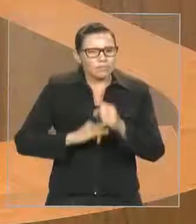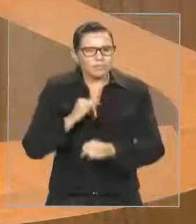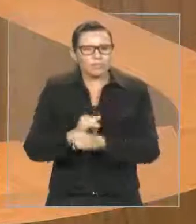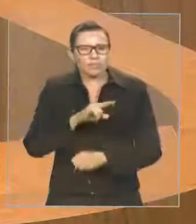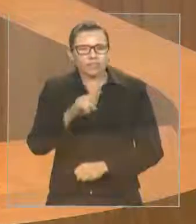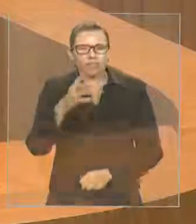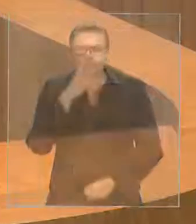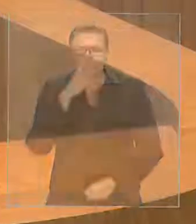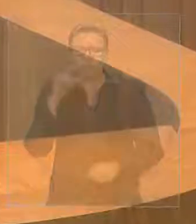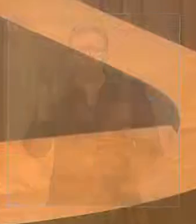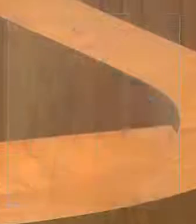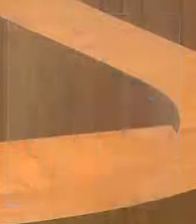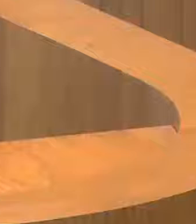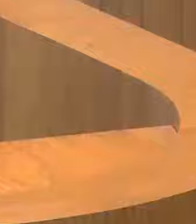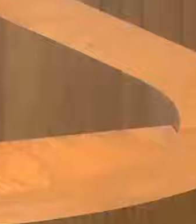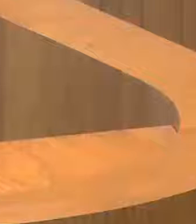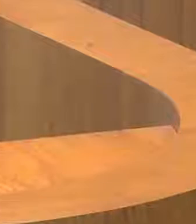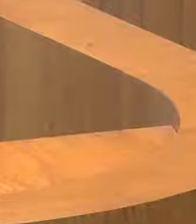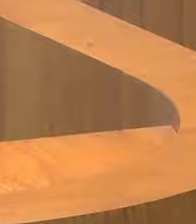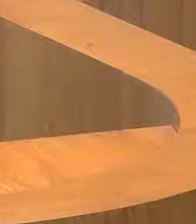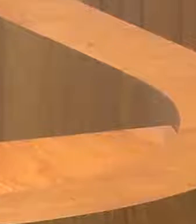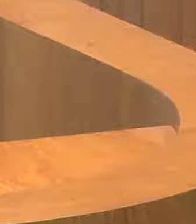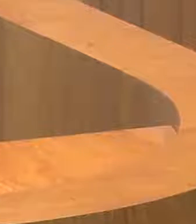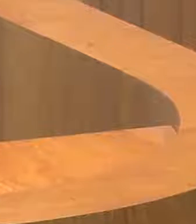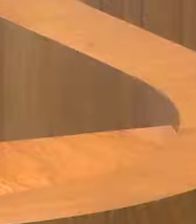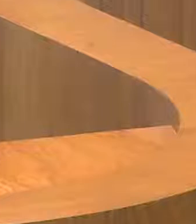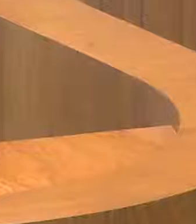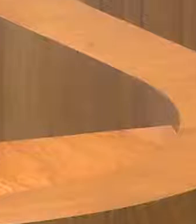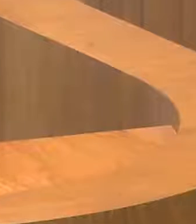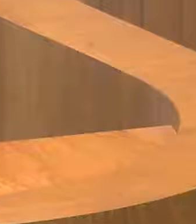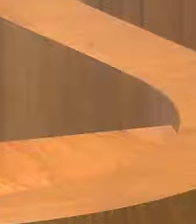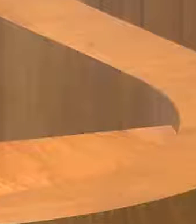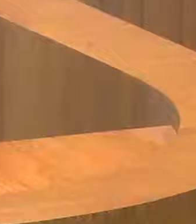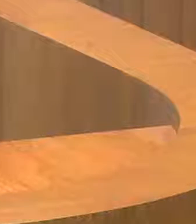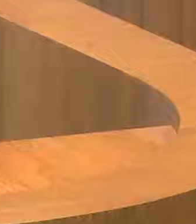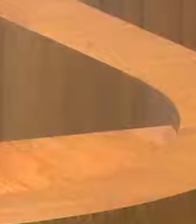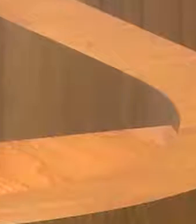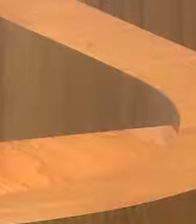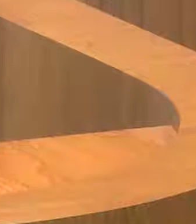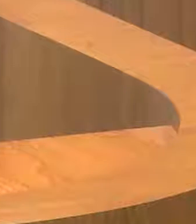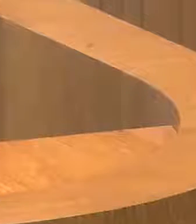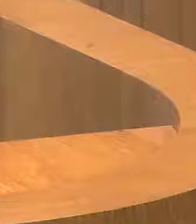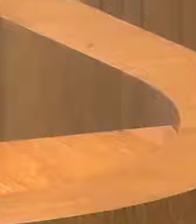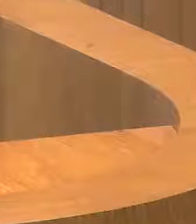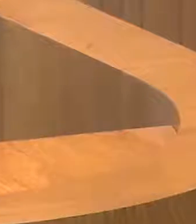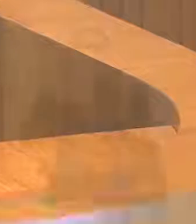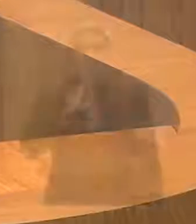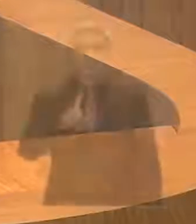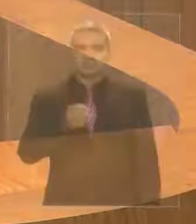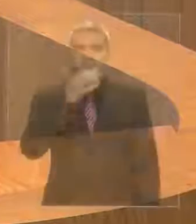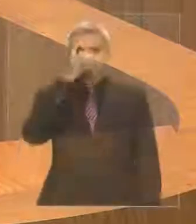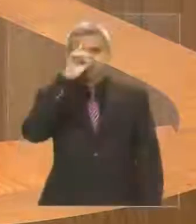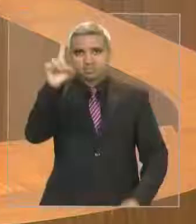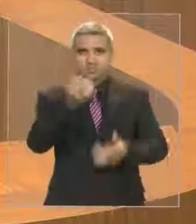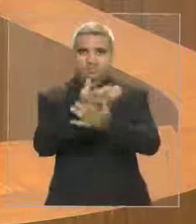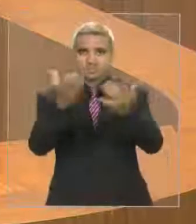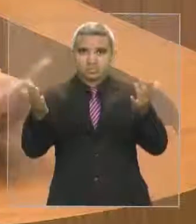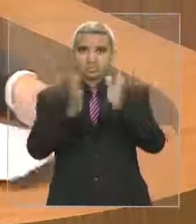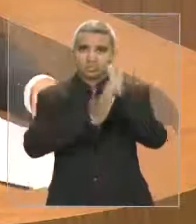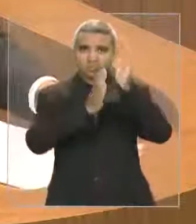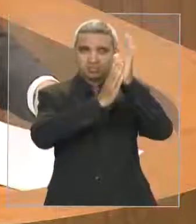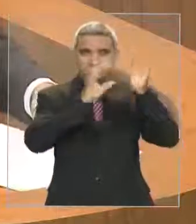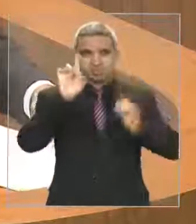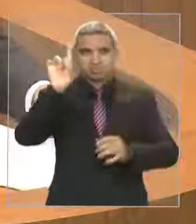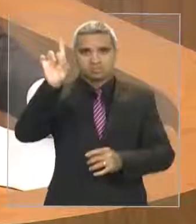através da TV Assembleia. Nosso mais cordial bom dia, que Deus seja louvado. Senhor presidente, quero registrar a audiência